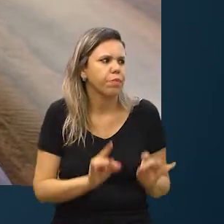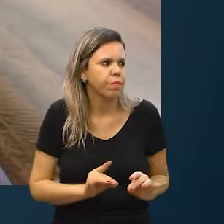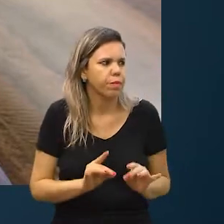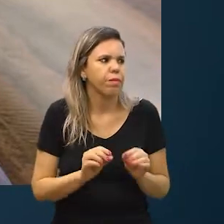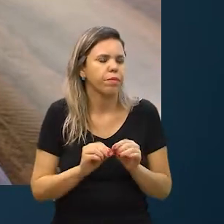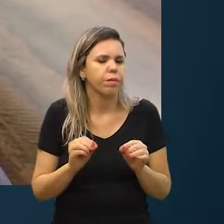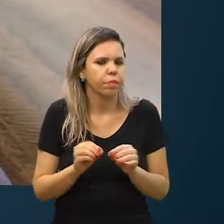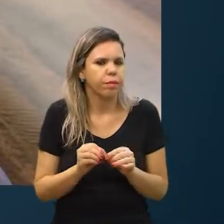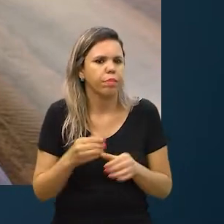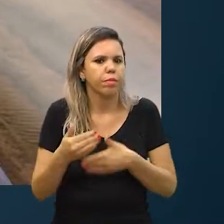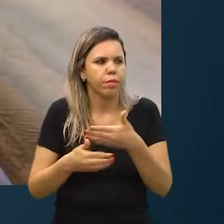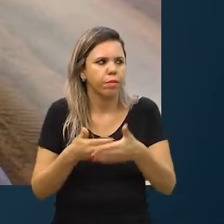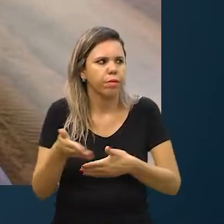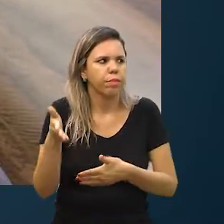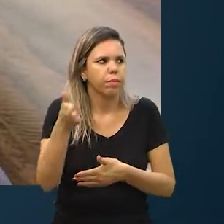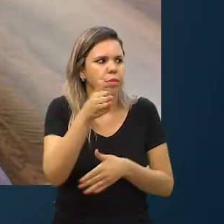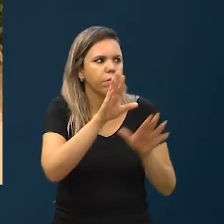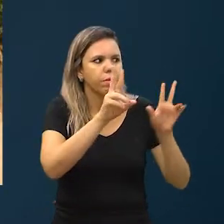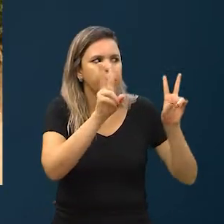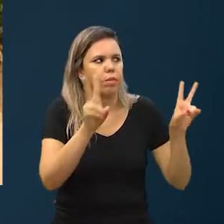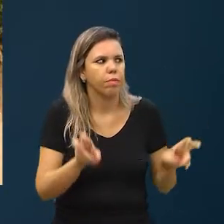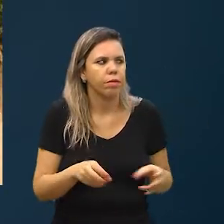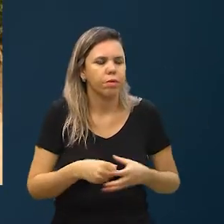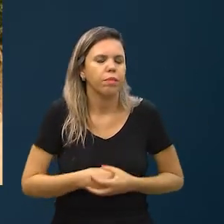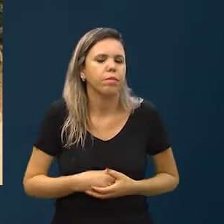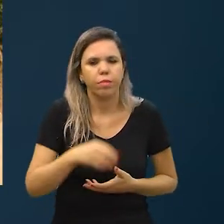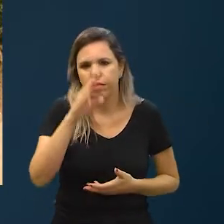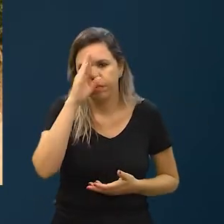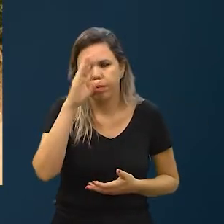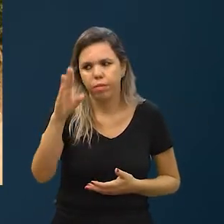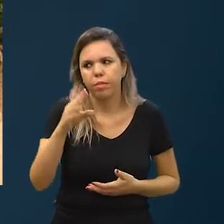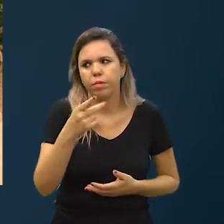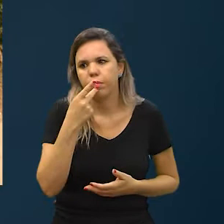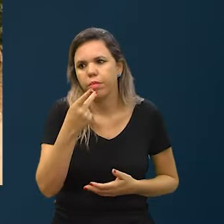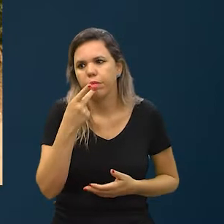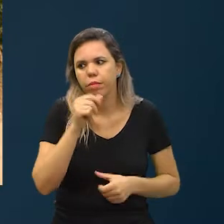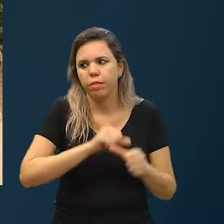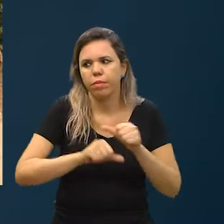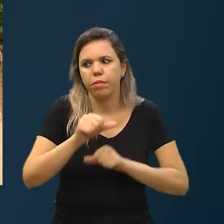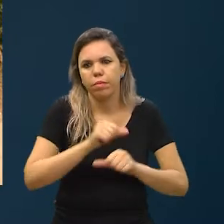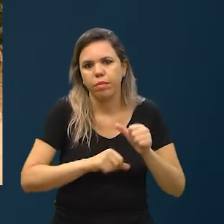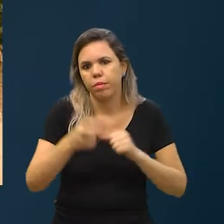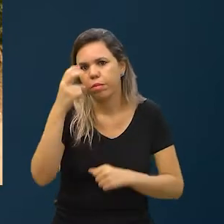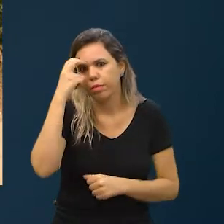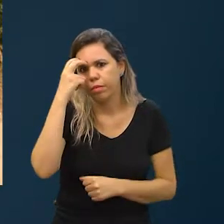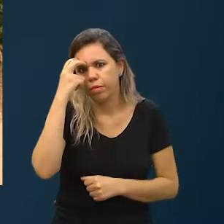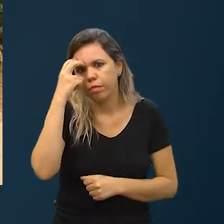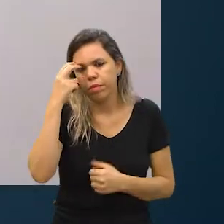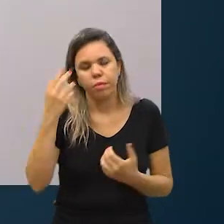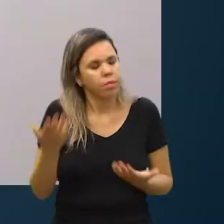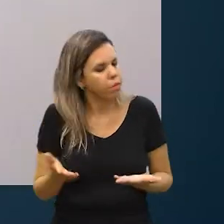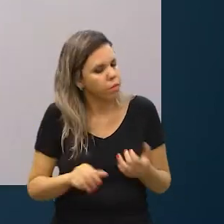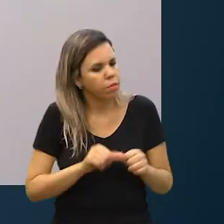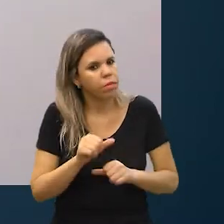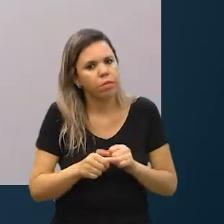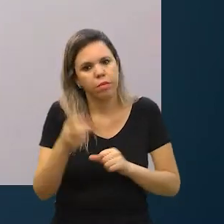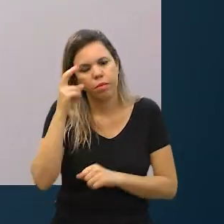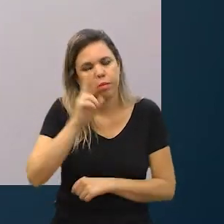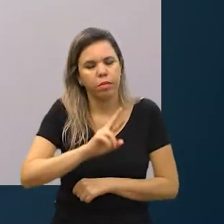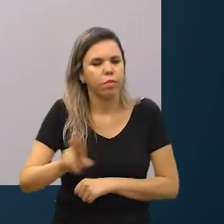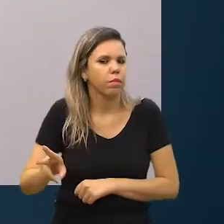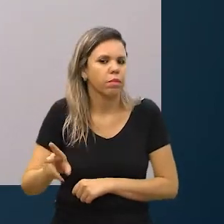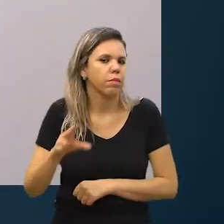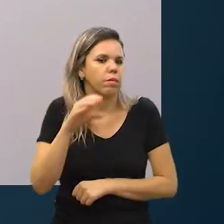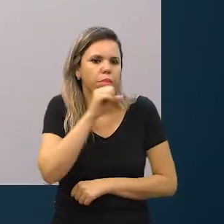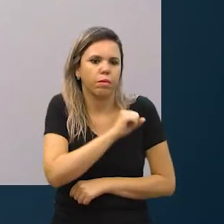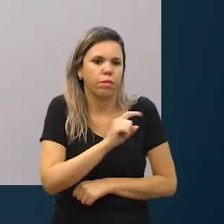quando vai permear nesses assuntos, né? Principalmente porque a gente está falando de mudanças culturais, e a mudança cultural não é de